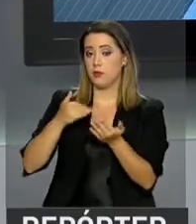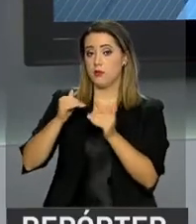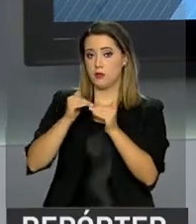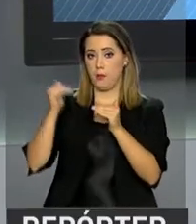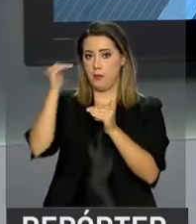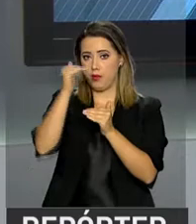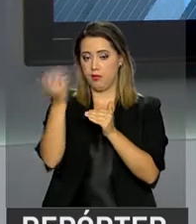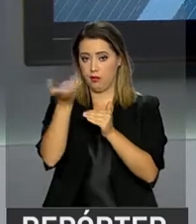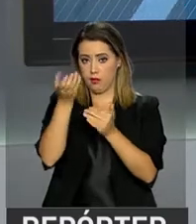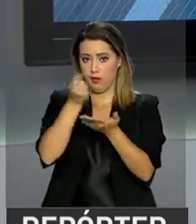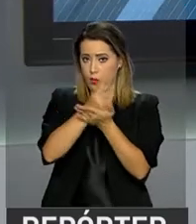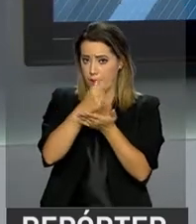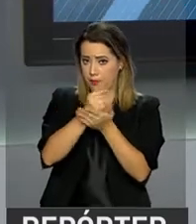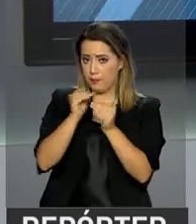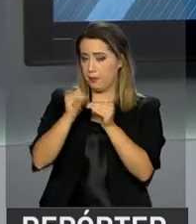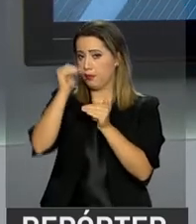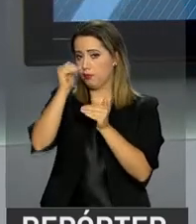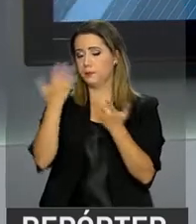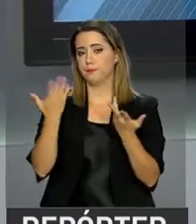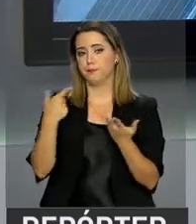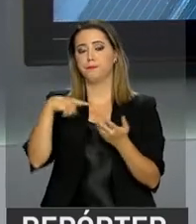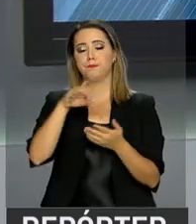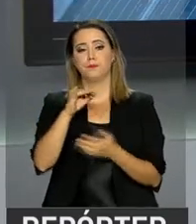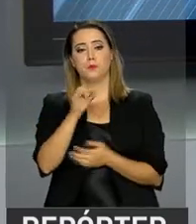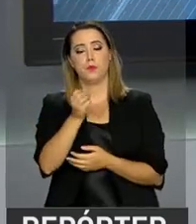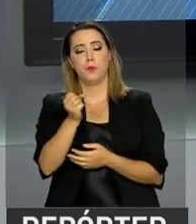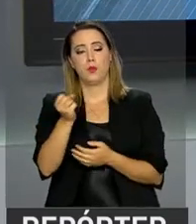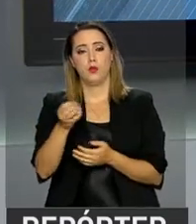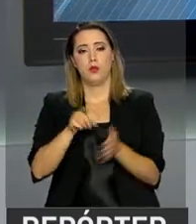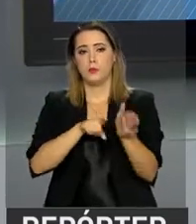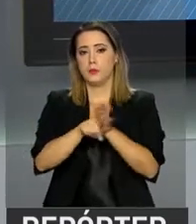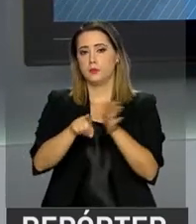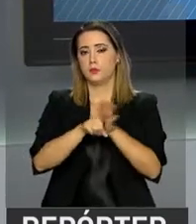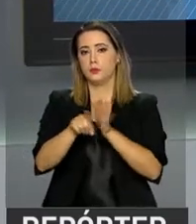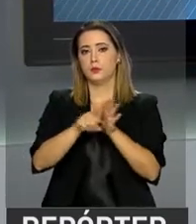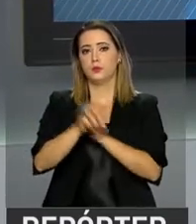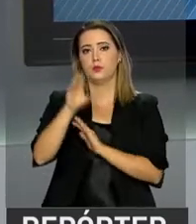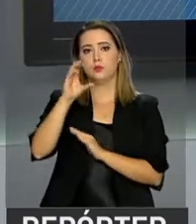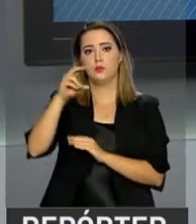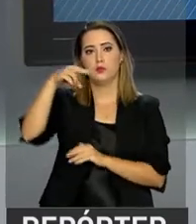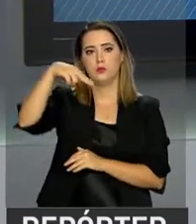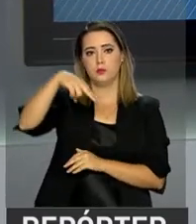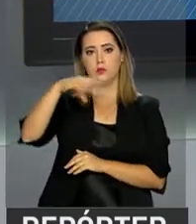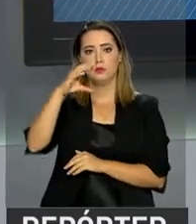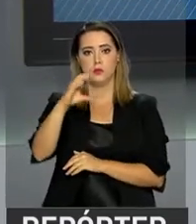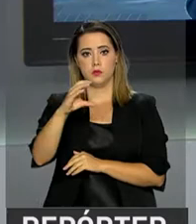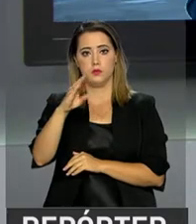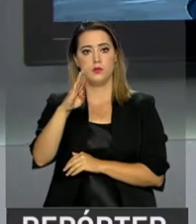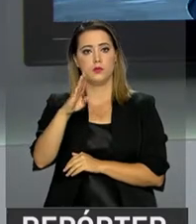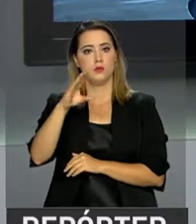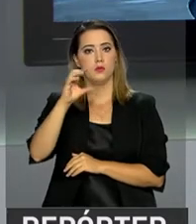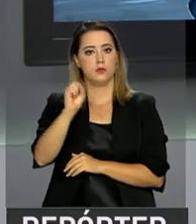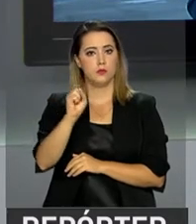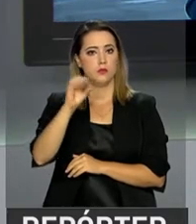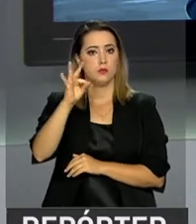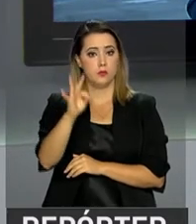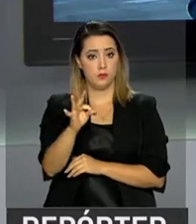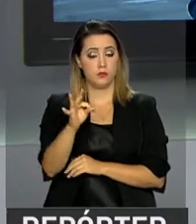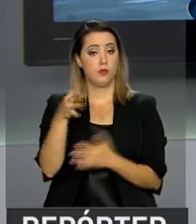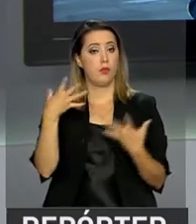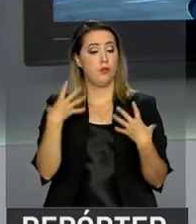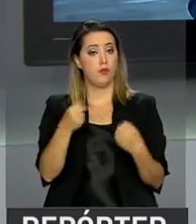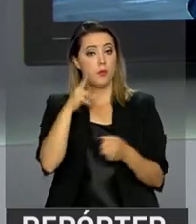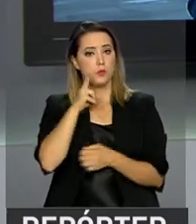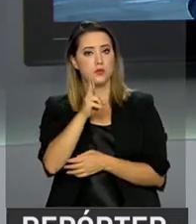em outubro o dado é da confederação nacional do comércio de bens serviços e turismo as informações com repórter paulo la